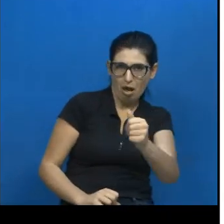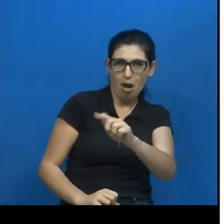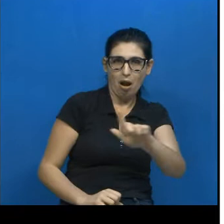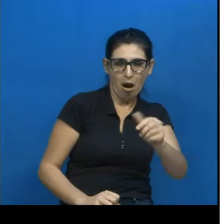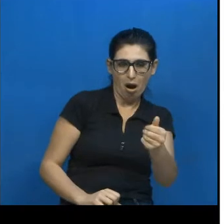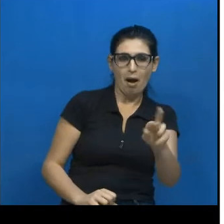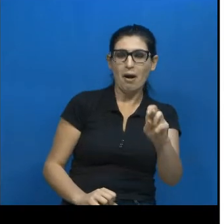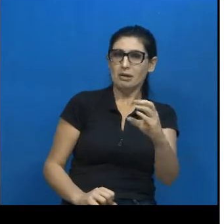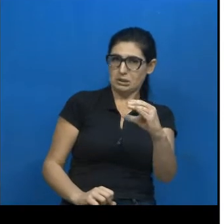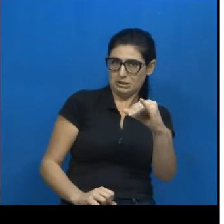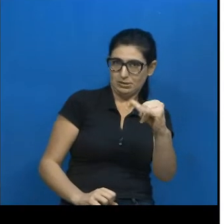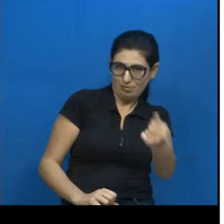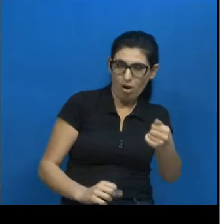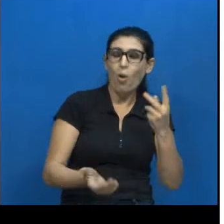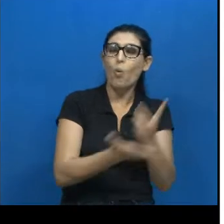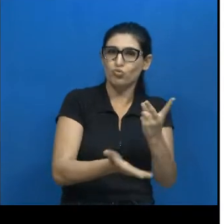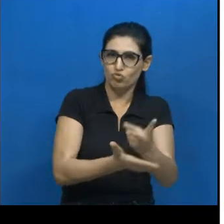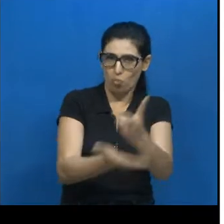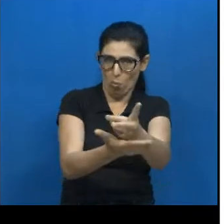mantida,